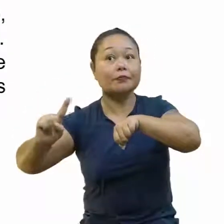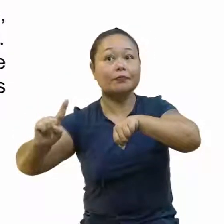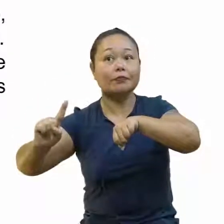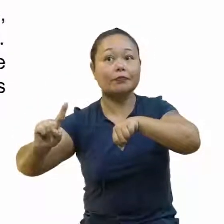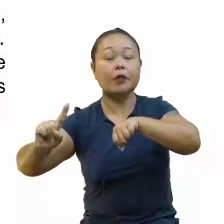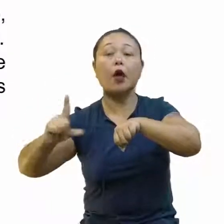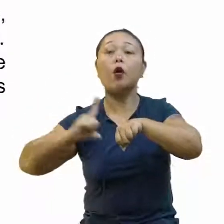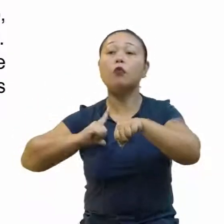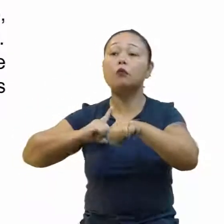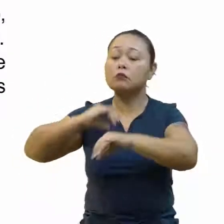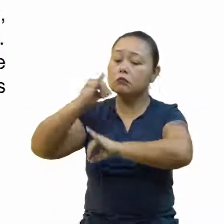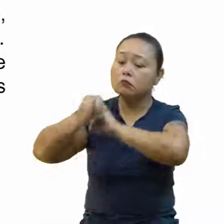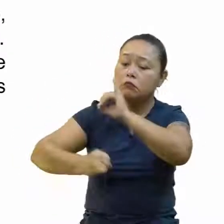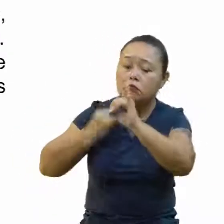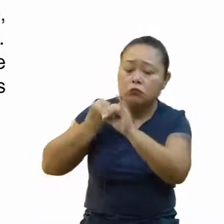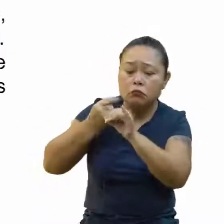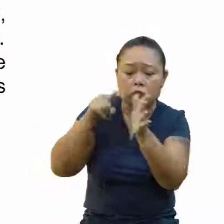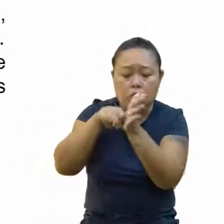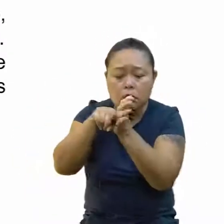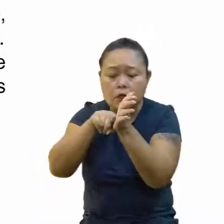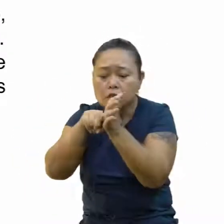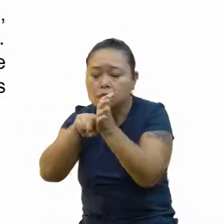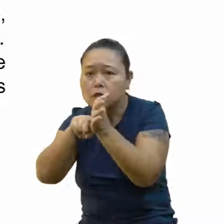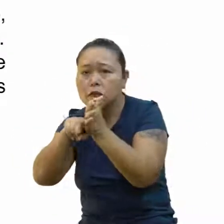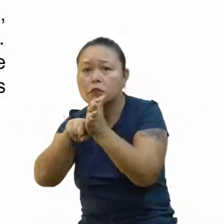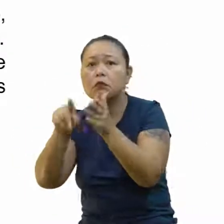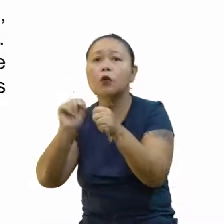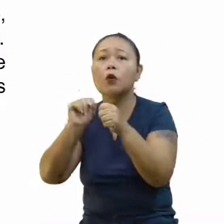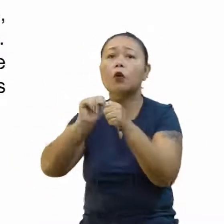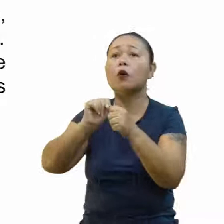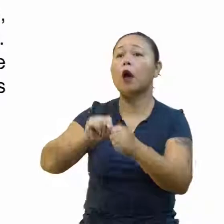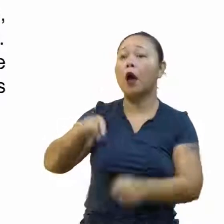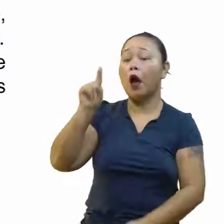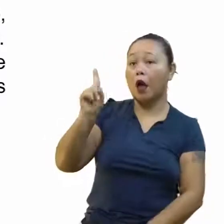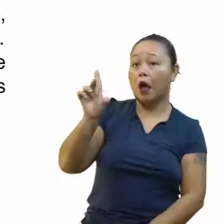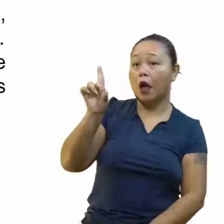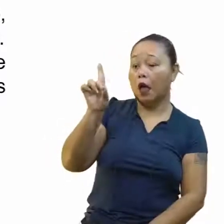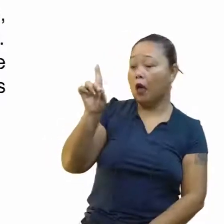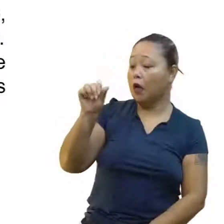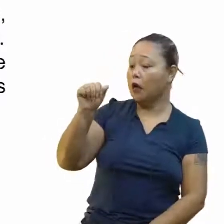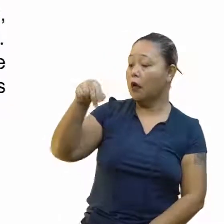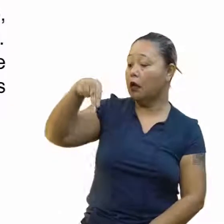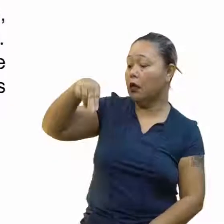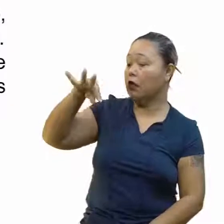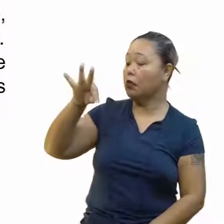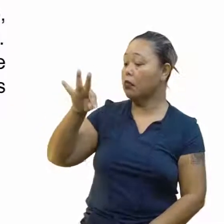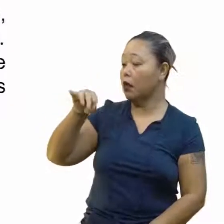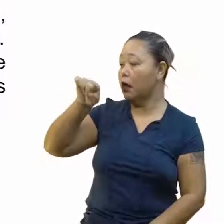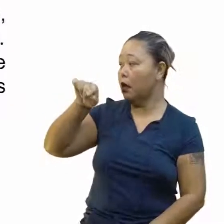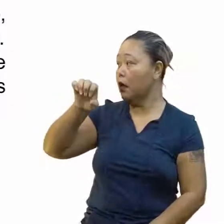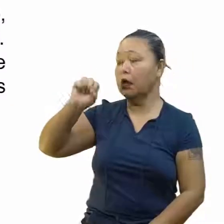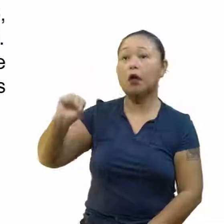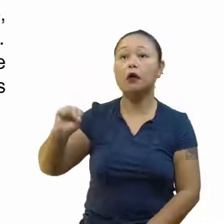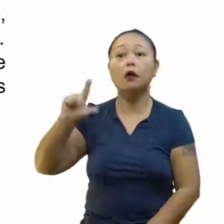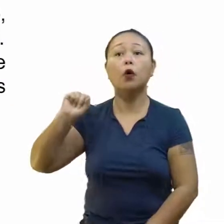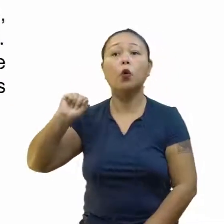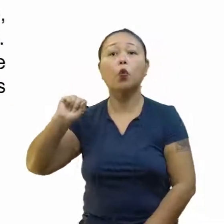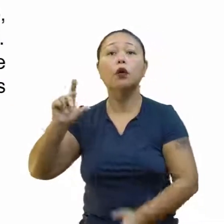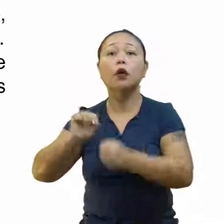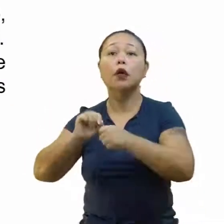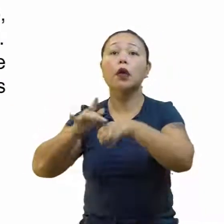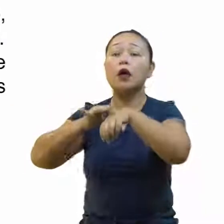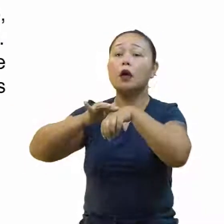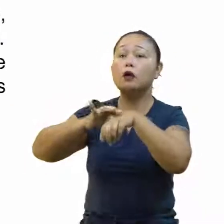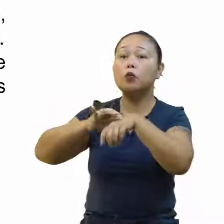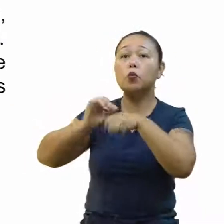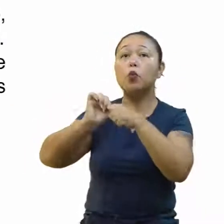você vai encontrar como DANTES, que significa doenças e agravos não transmissíveis, e você também vai encontrar